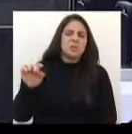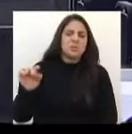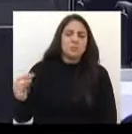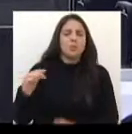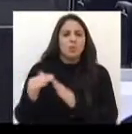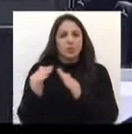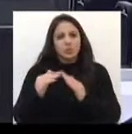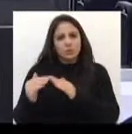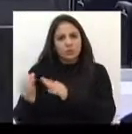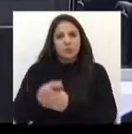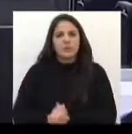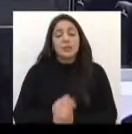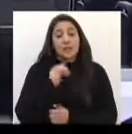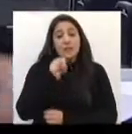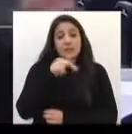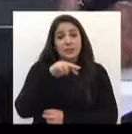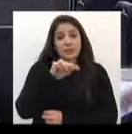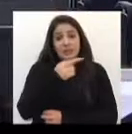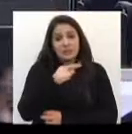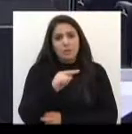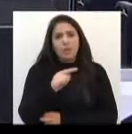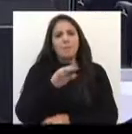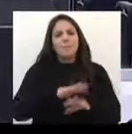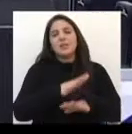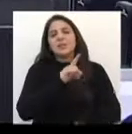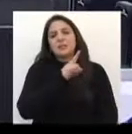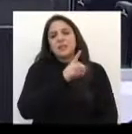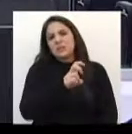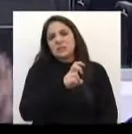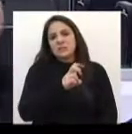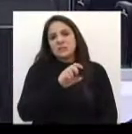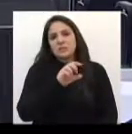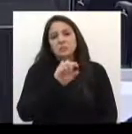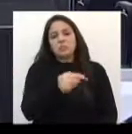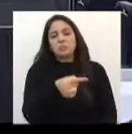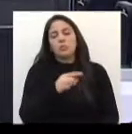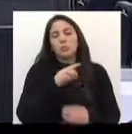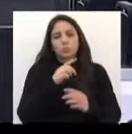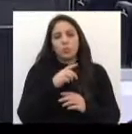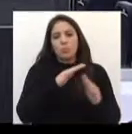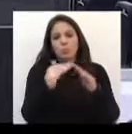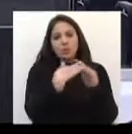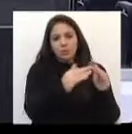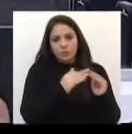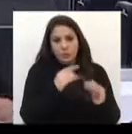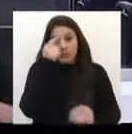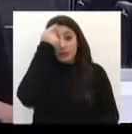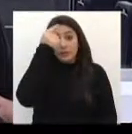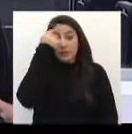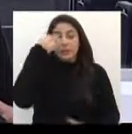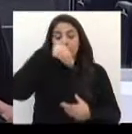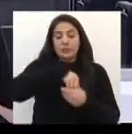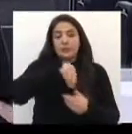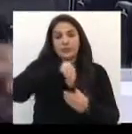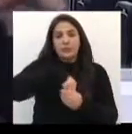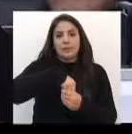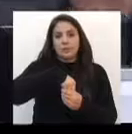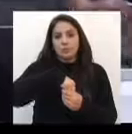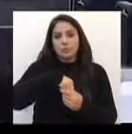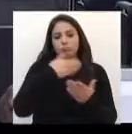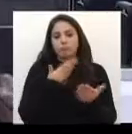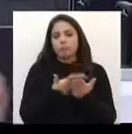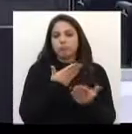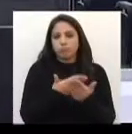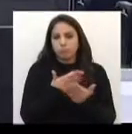de 15, 20 mil moradores. Aí, e assim sucessivamente. A ideia é, dentro de um